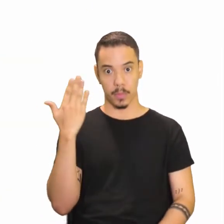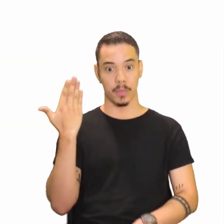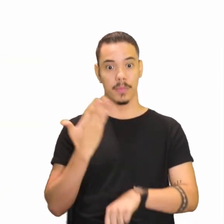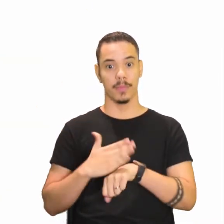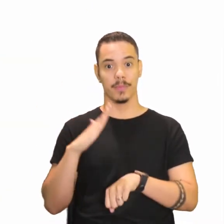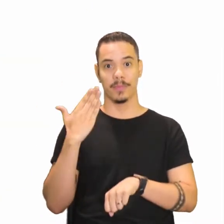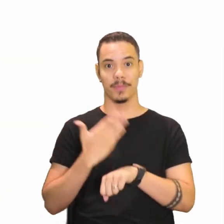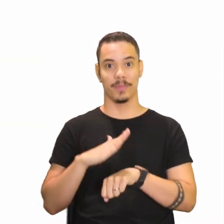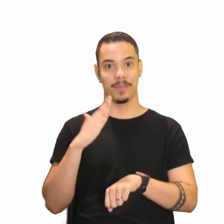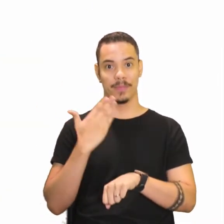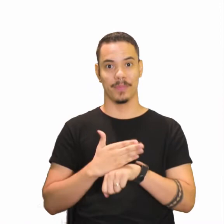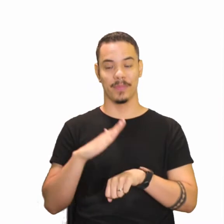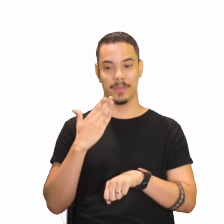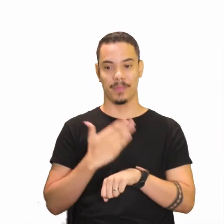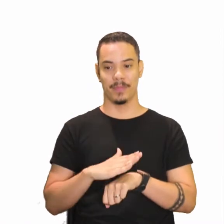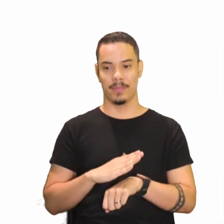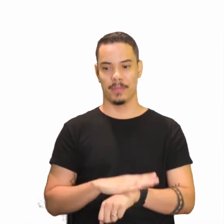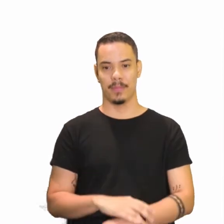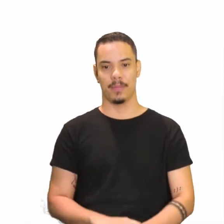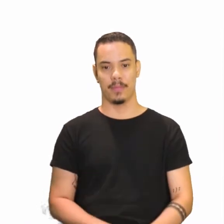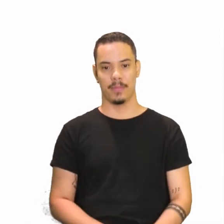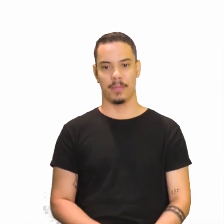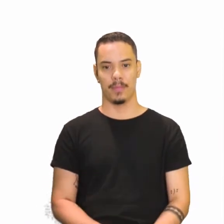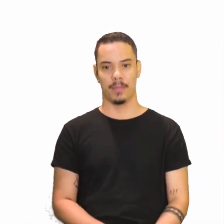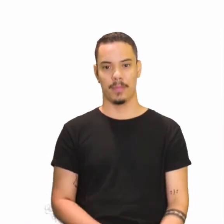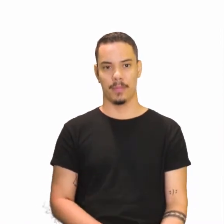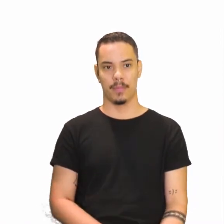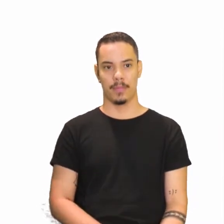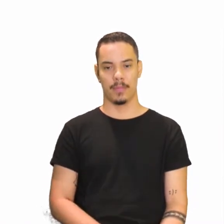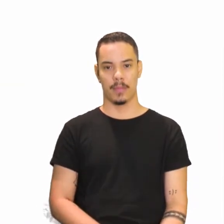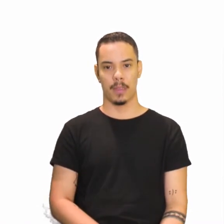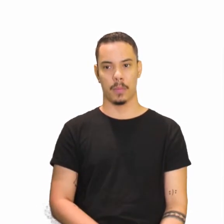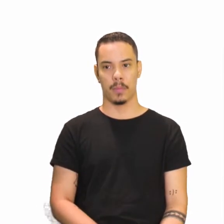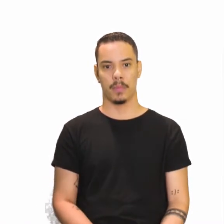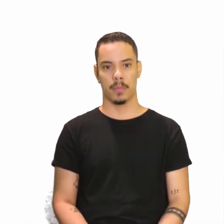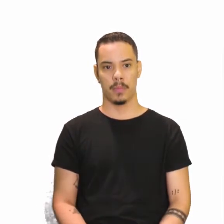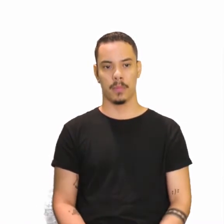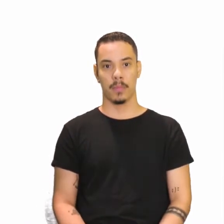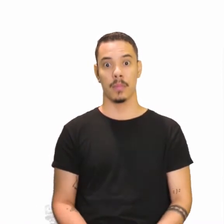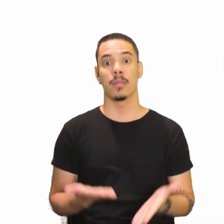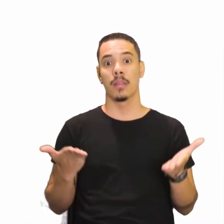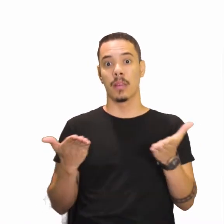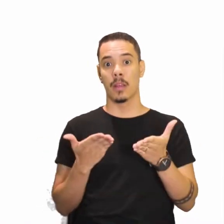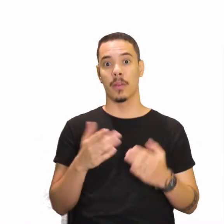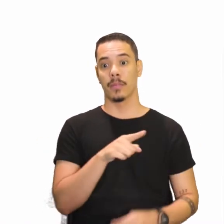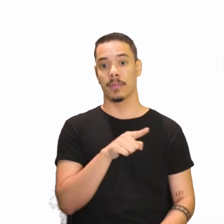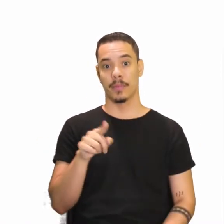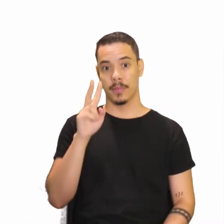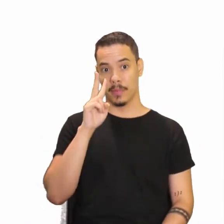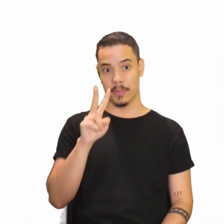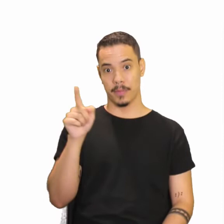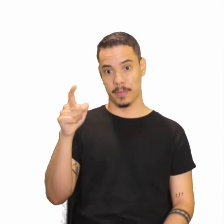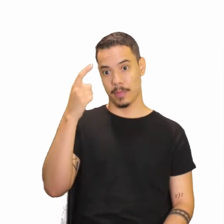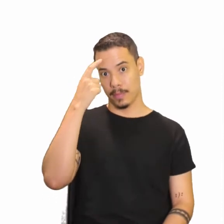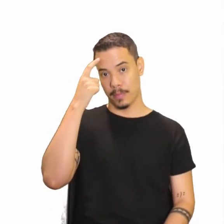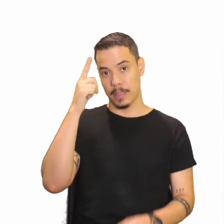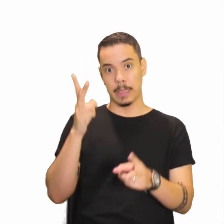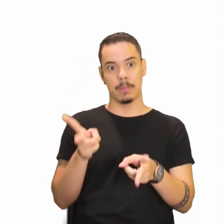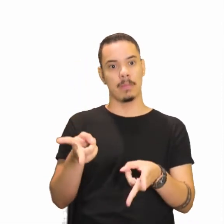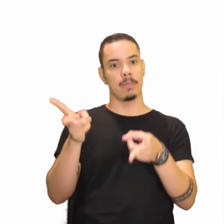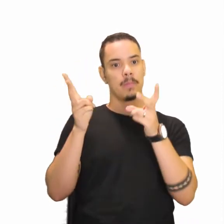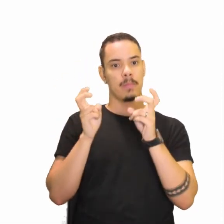Vamos praticar. Olha só. Você vai olhar aqui e você vai